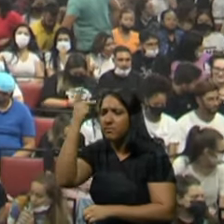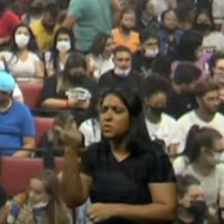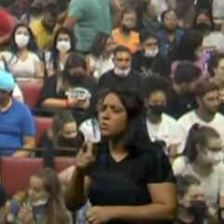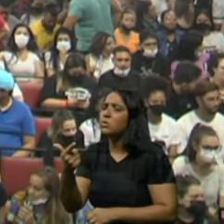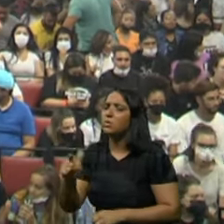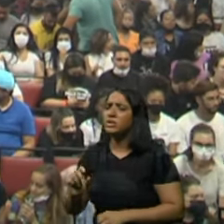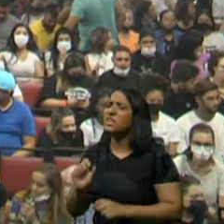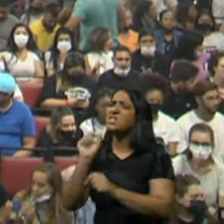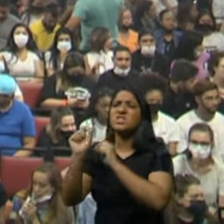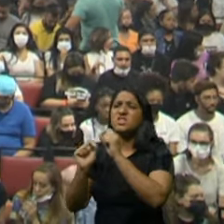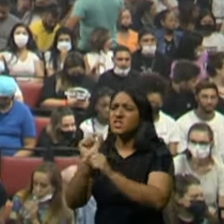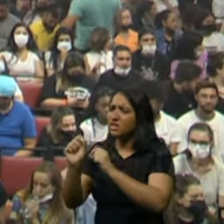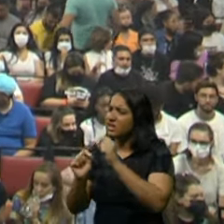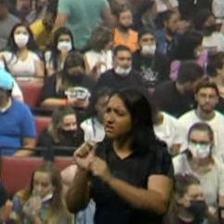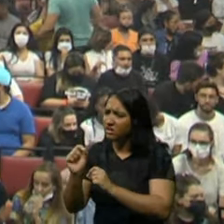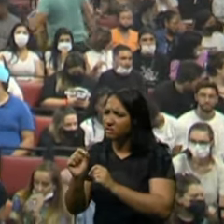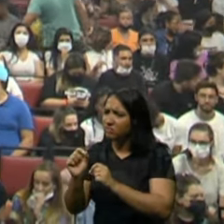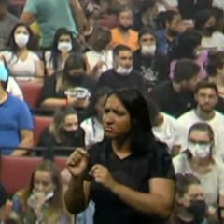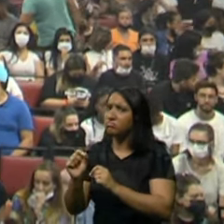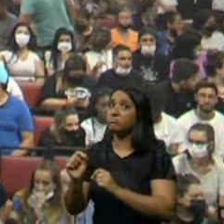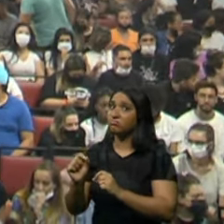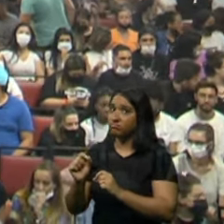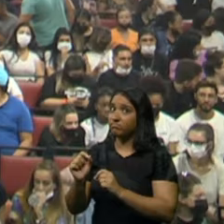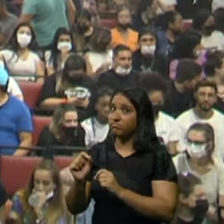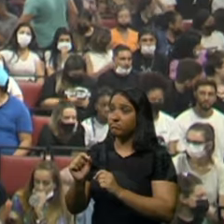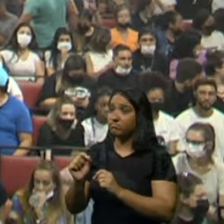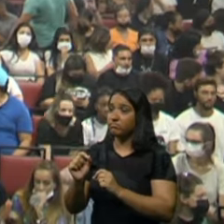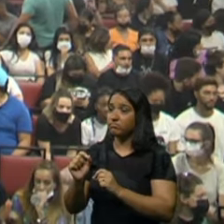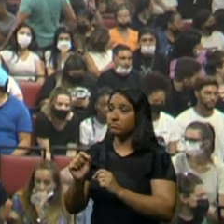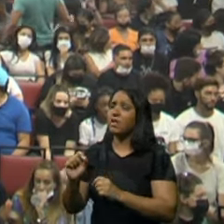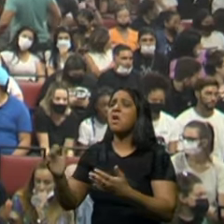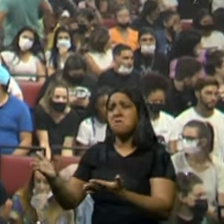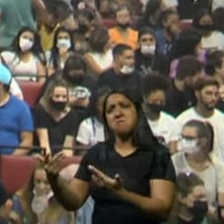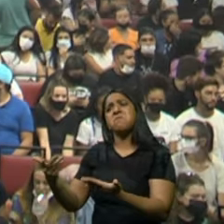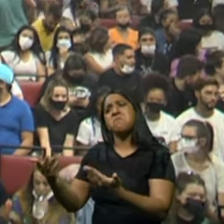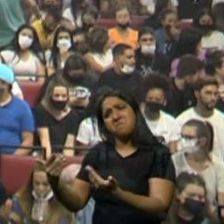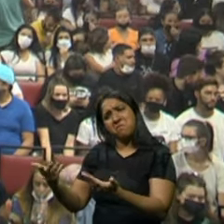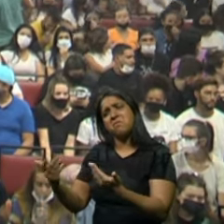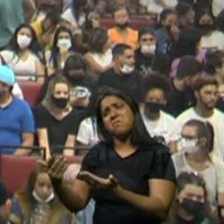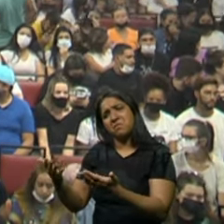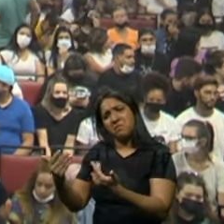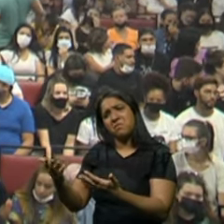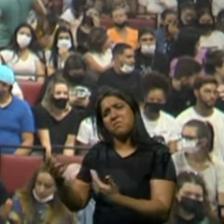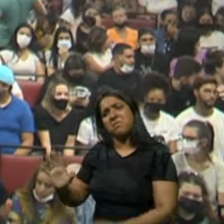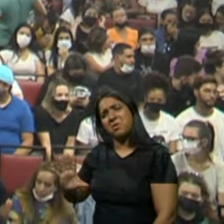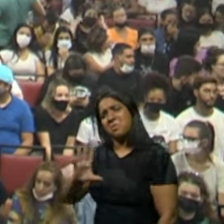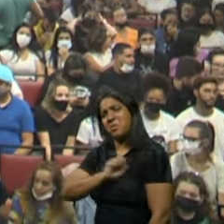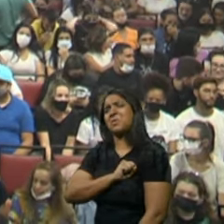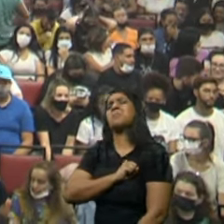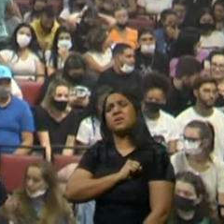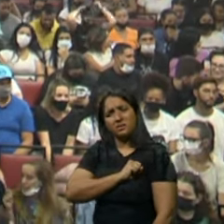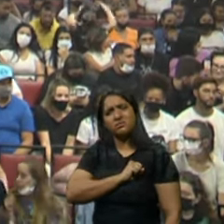e de quem é que é isso e vamos lá meu querido